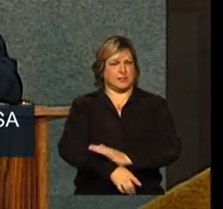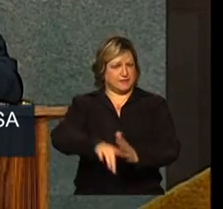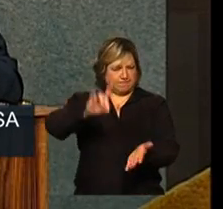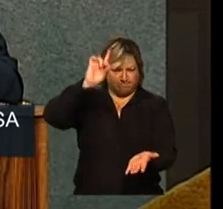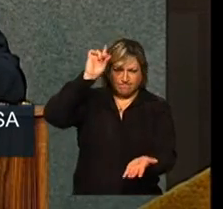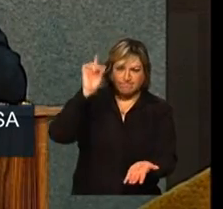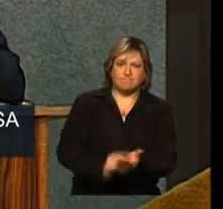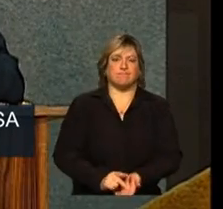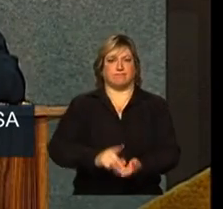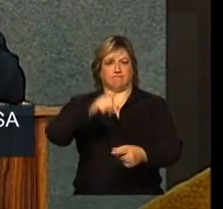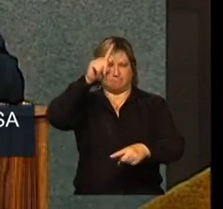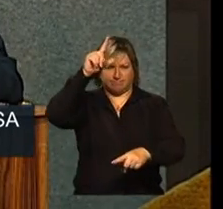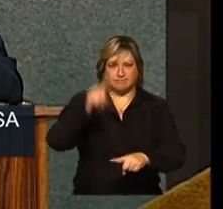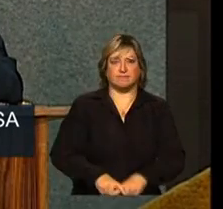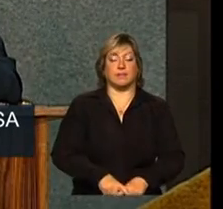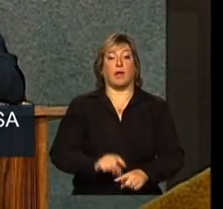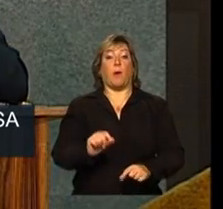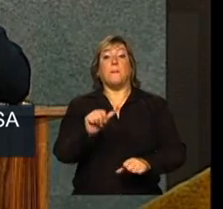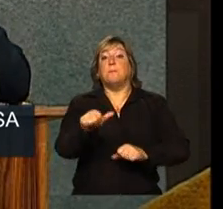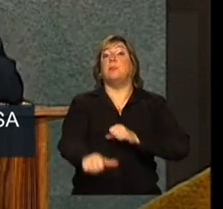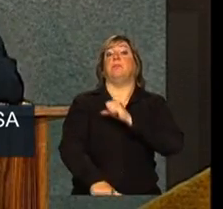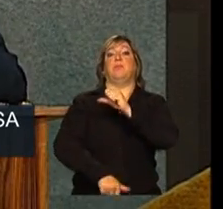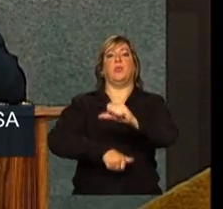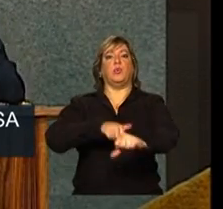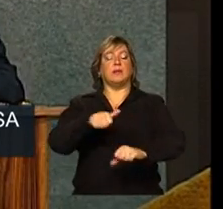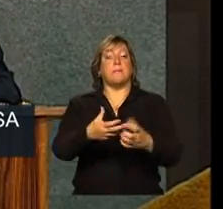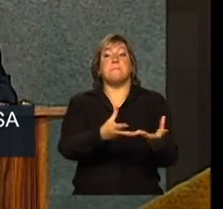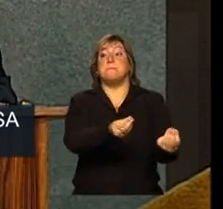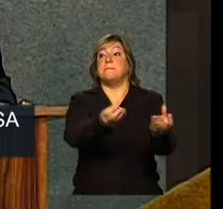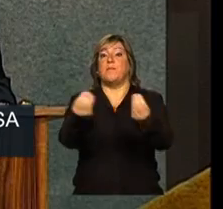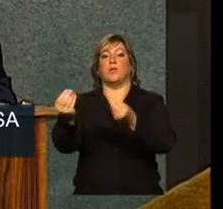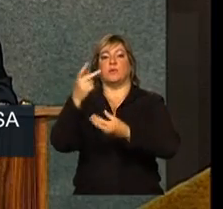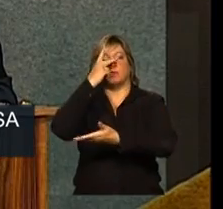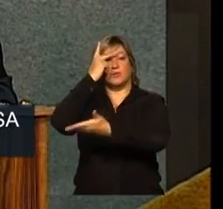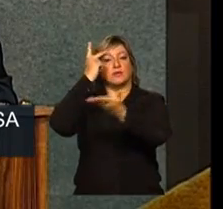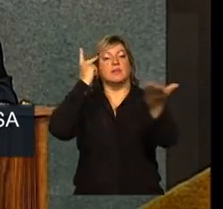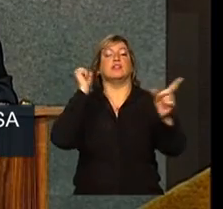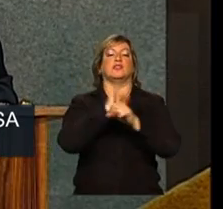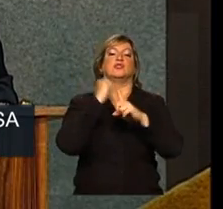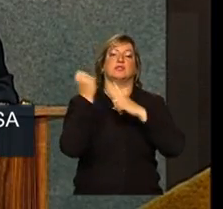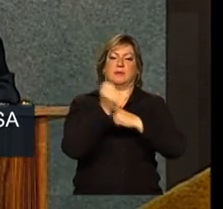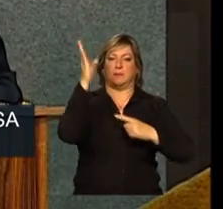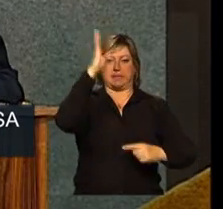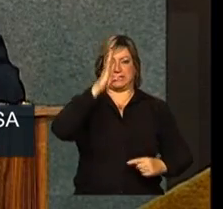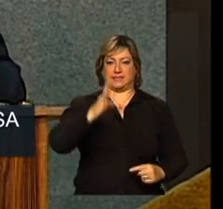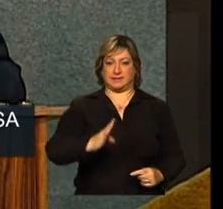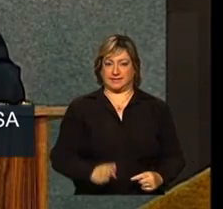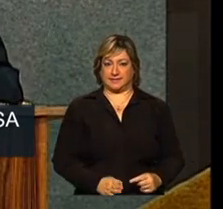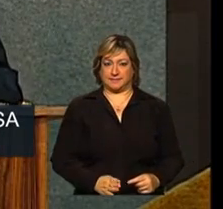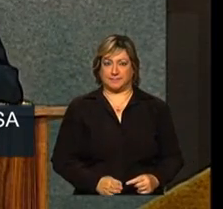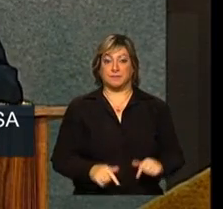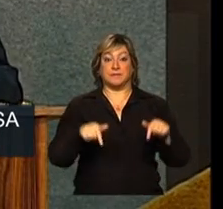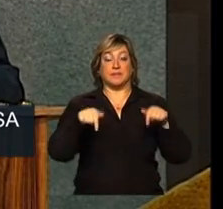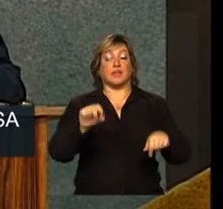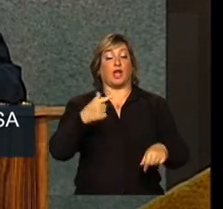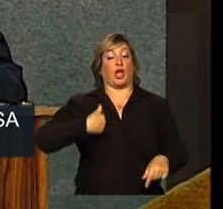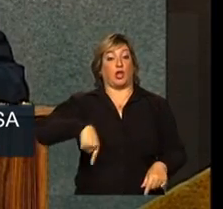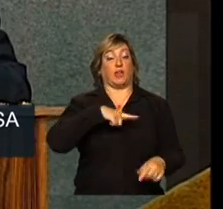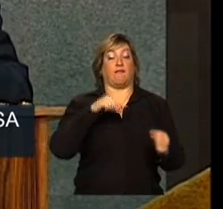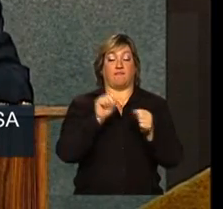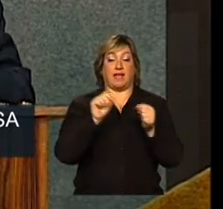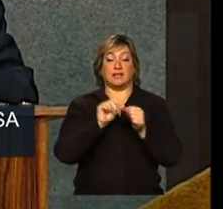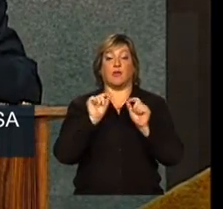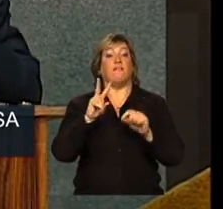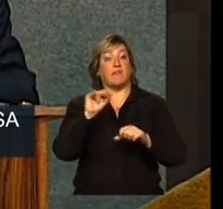radical, que está mudando muito a vida da sociedade brasileira. E as indicações que nós temos é